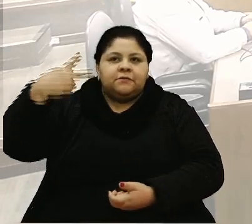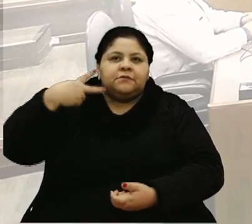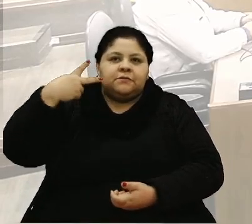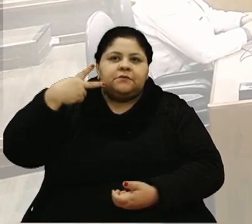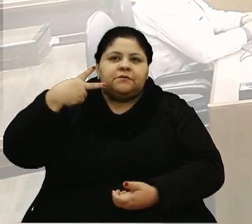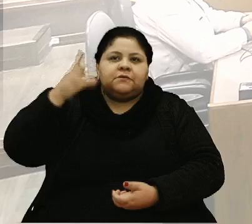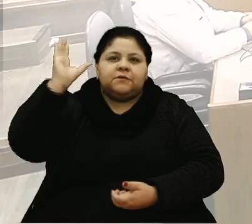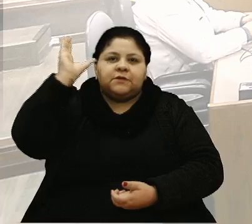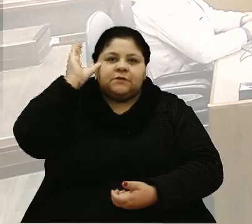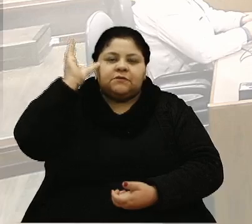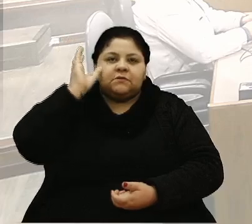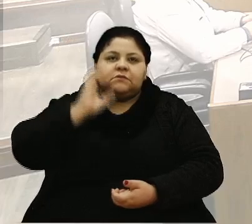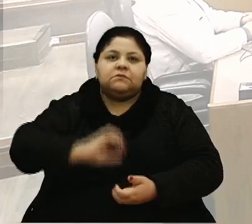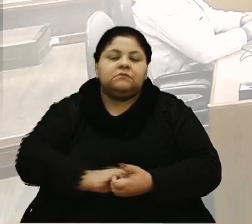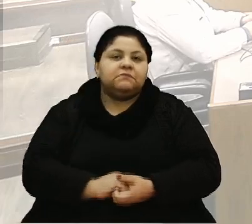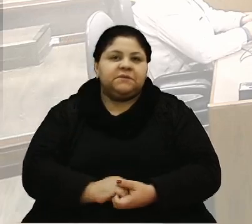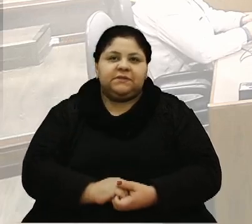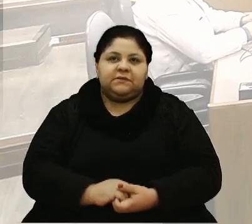Cadore.